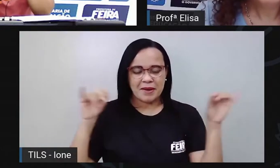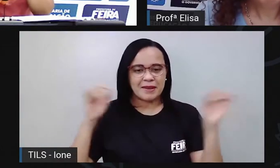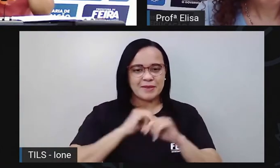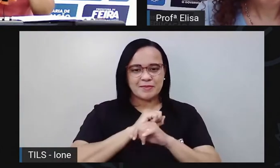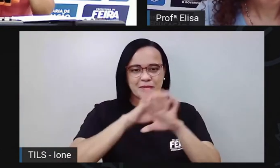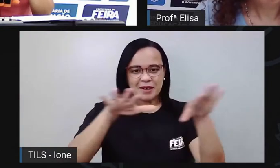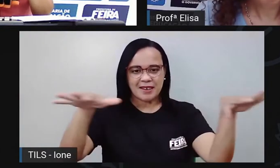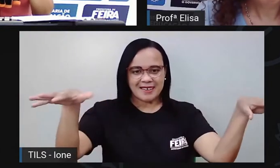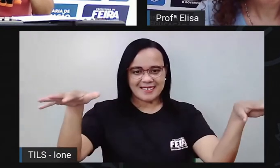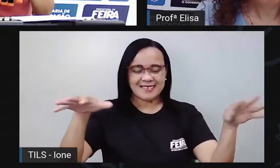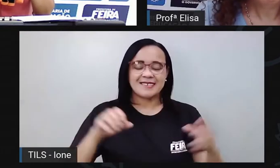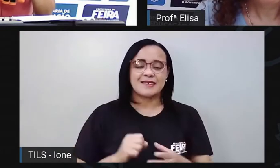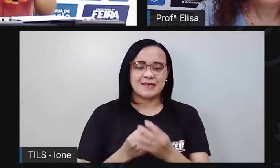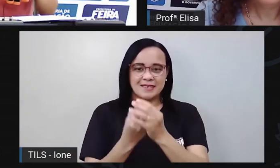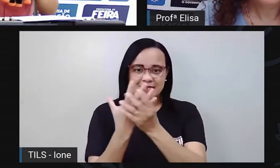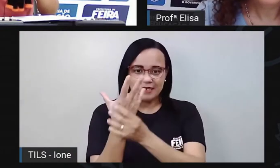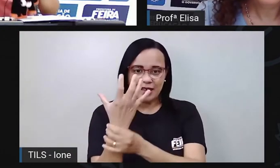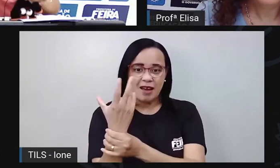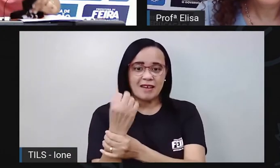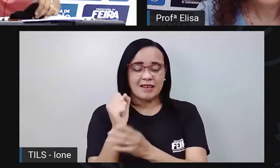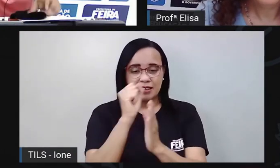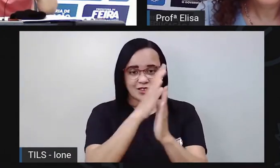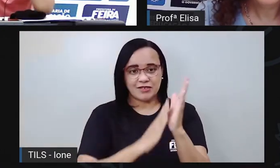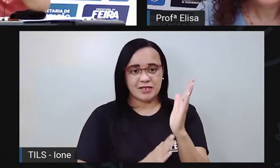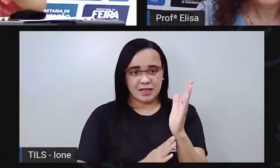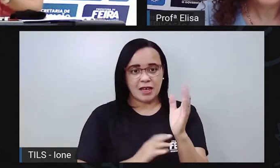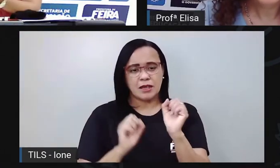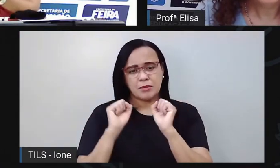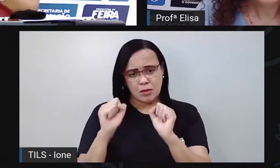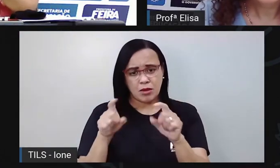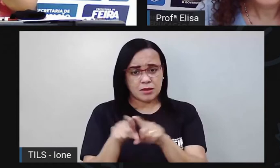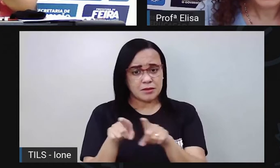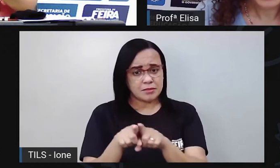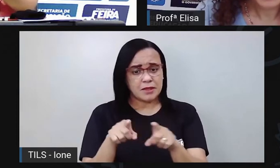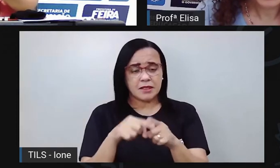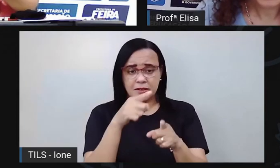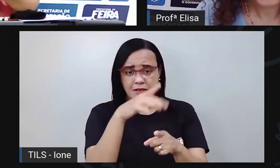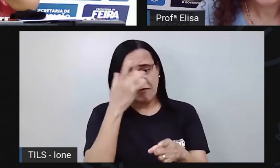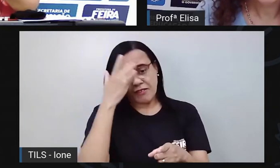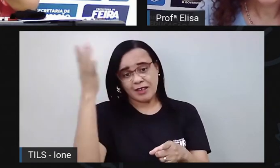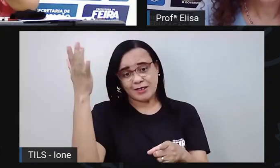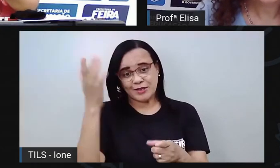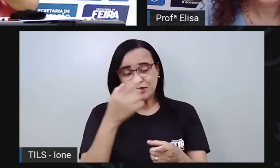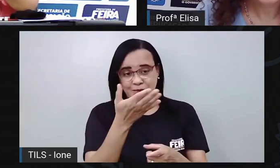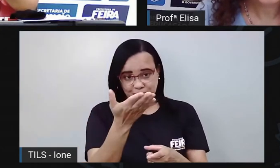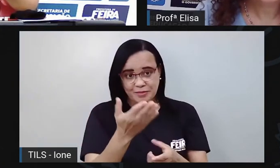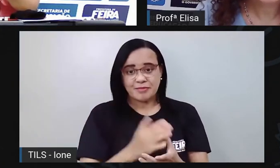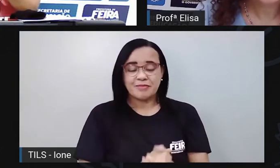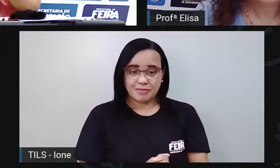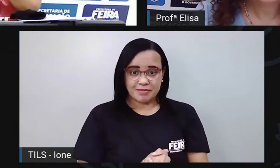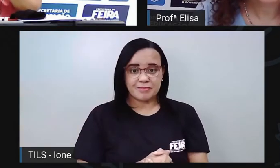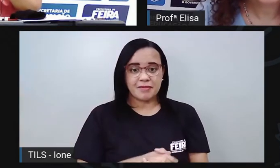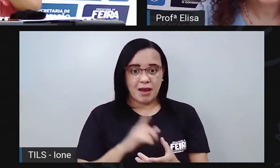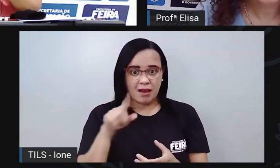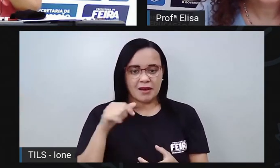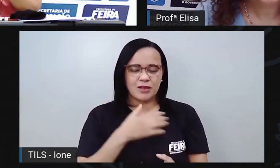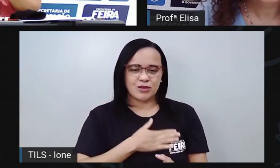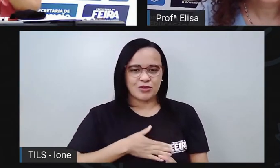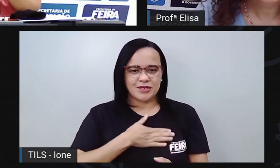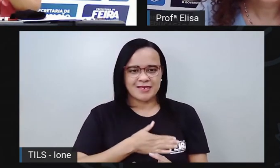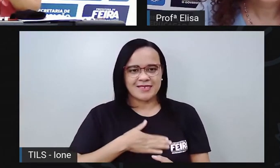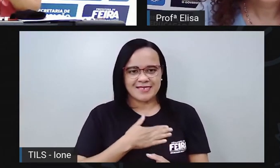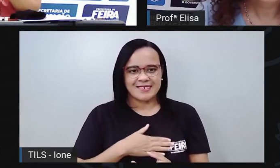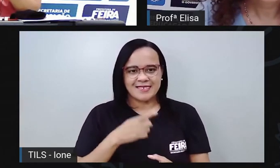consegue a luva ou então você pode fazer essa aqui também ó que é bem facinha olha como é fácil eu adorei essa entrada